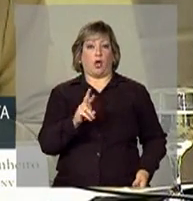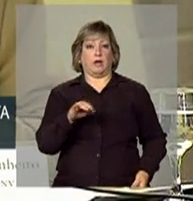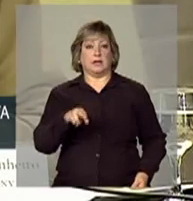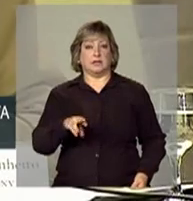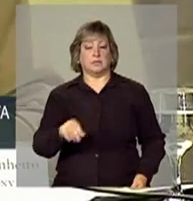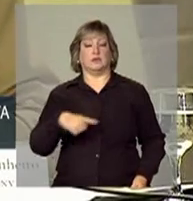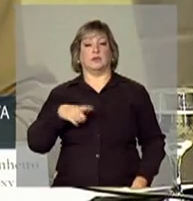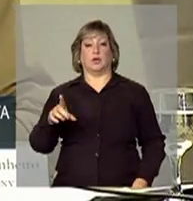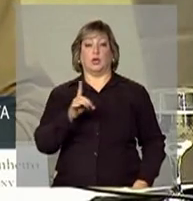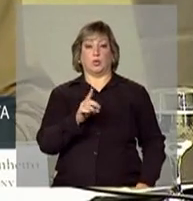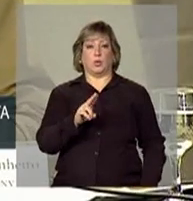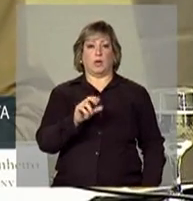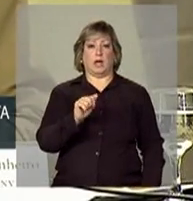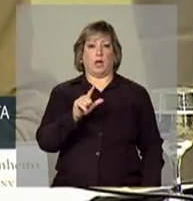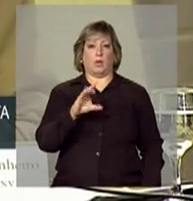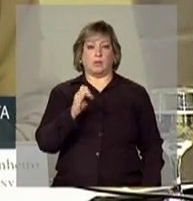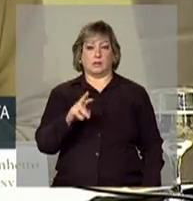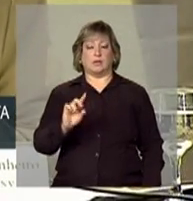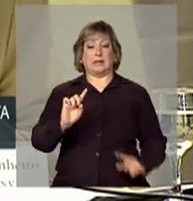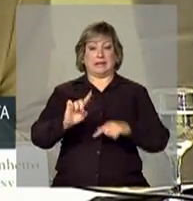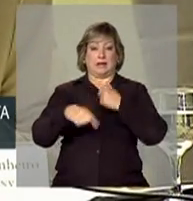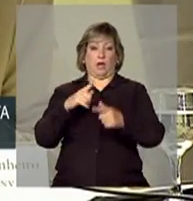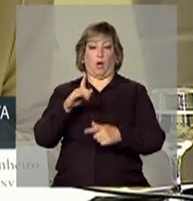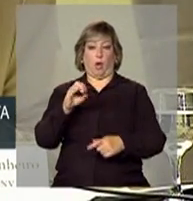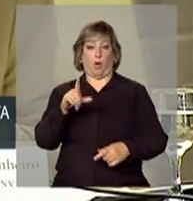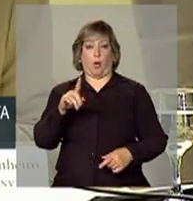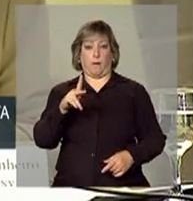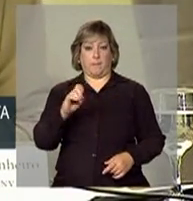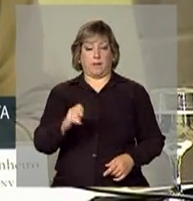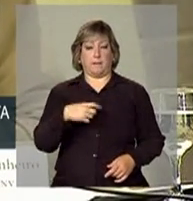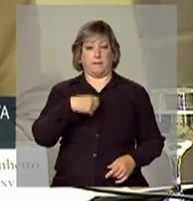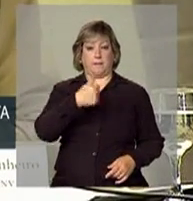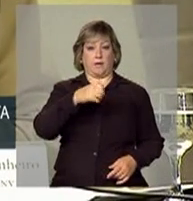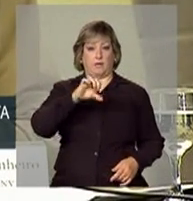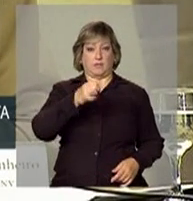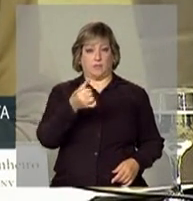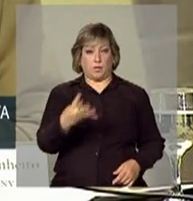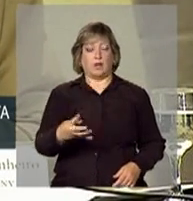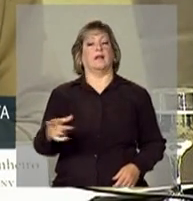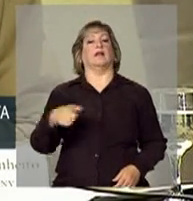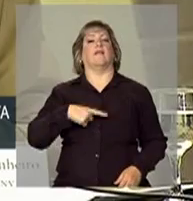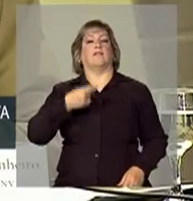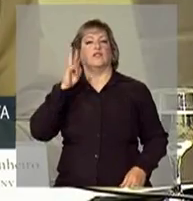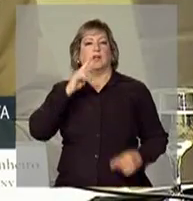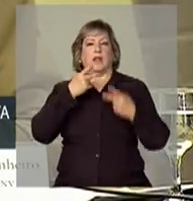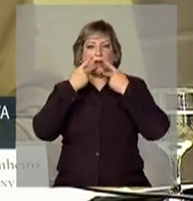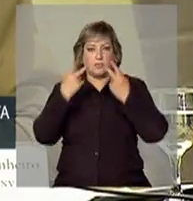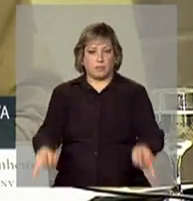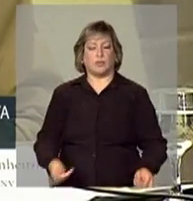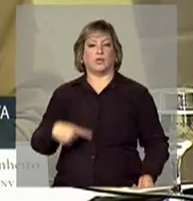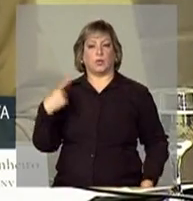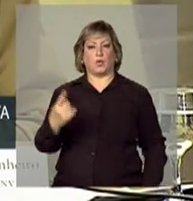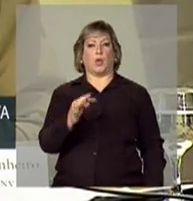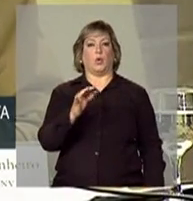Lima, imediatamente depois do golpe de 1964, denunciava as torturas, isso nós vamos ver aqui